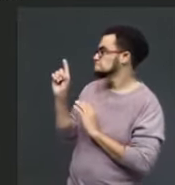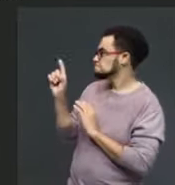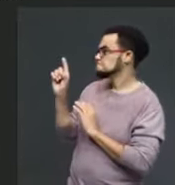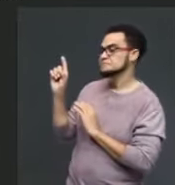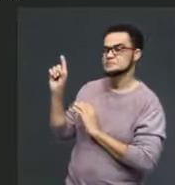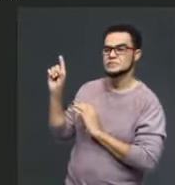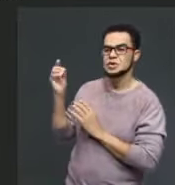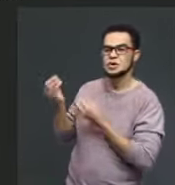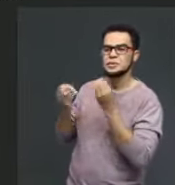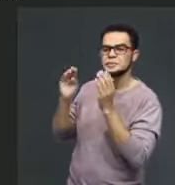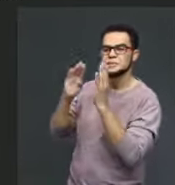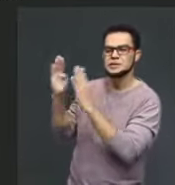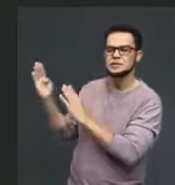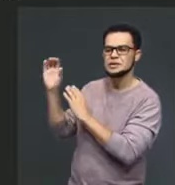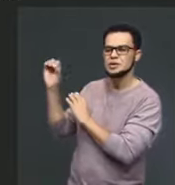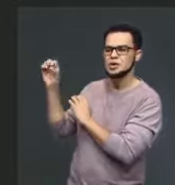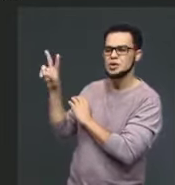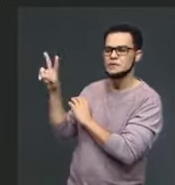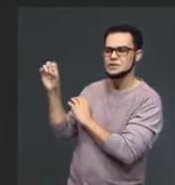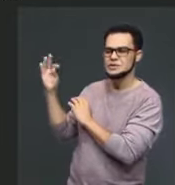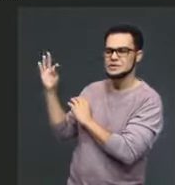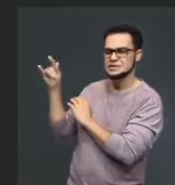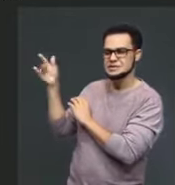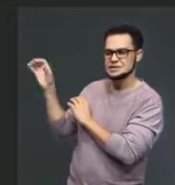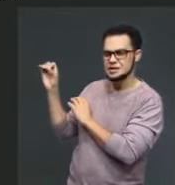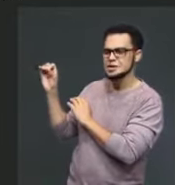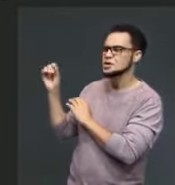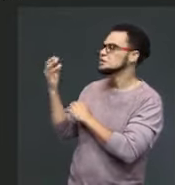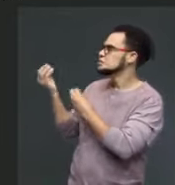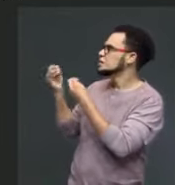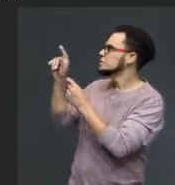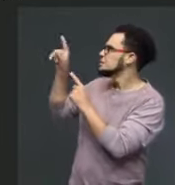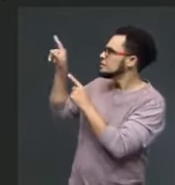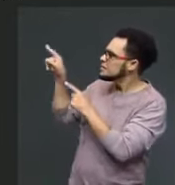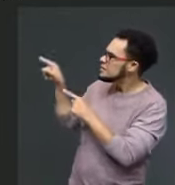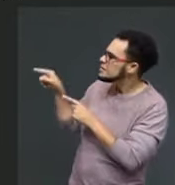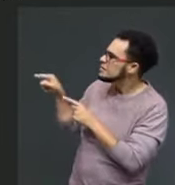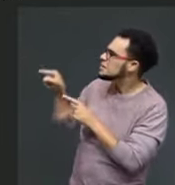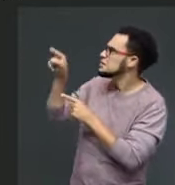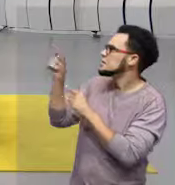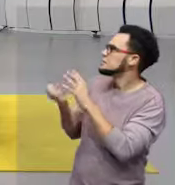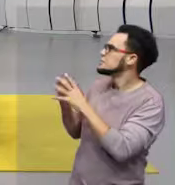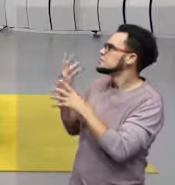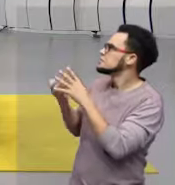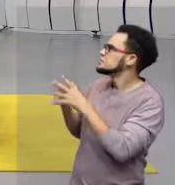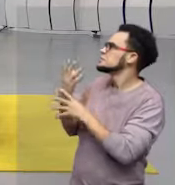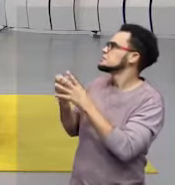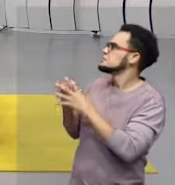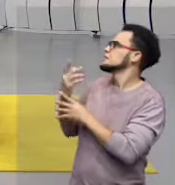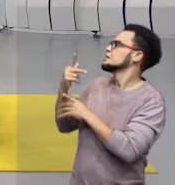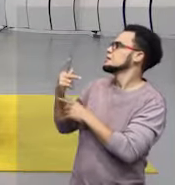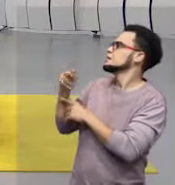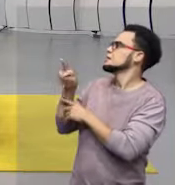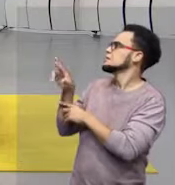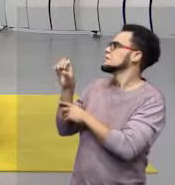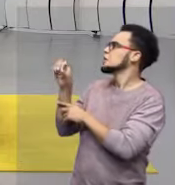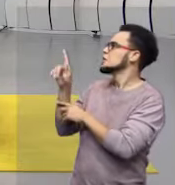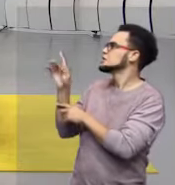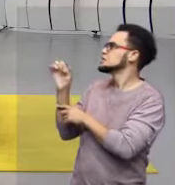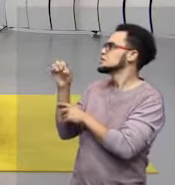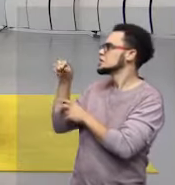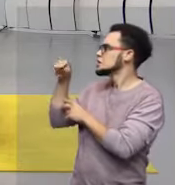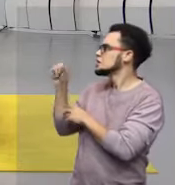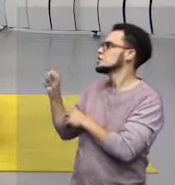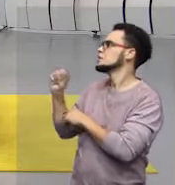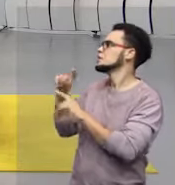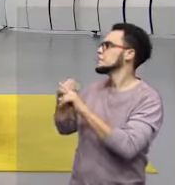tá certo? A fase do corpo lúteo aqui, depois da ovocitação, produzindo progesterona e estrógeno,